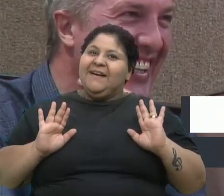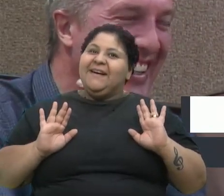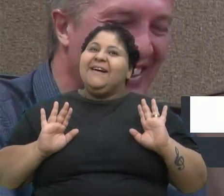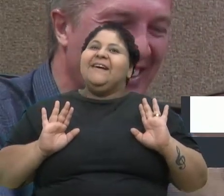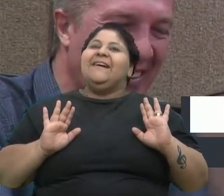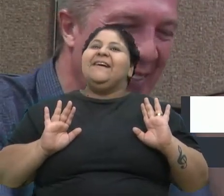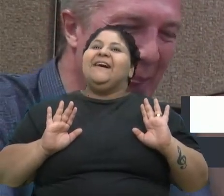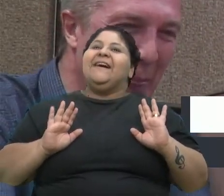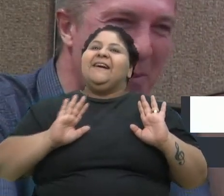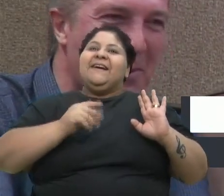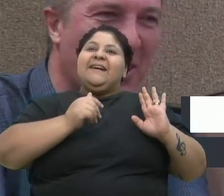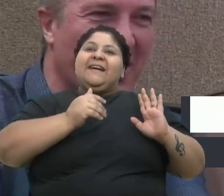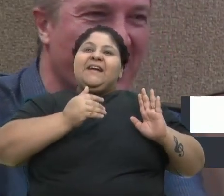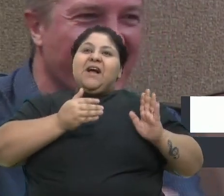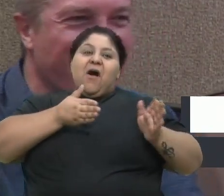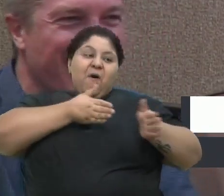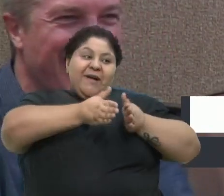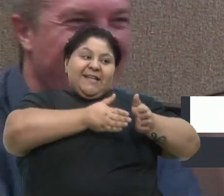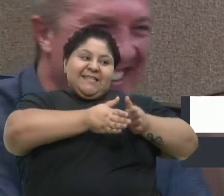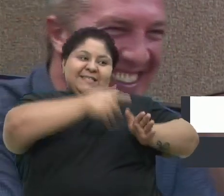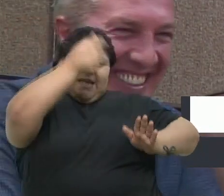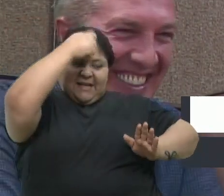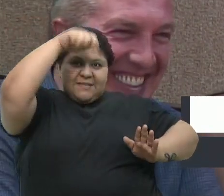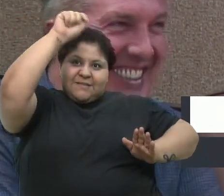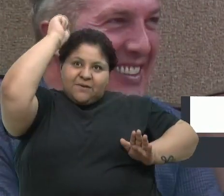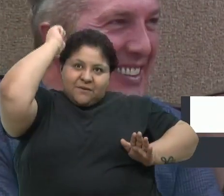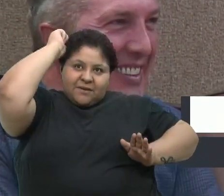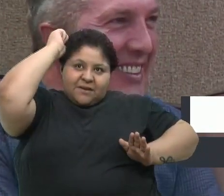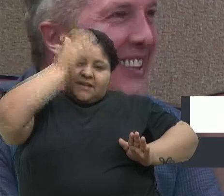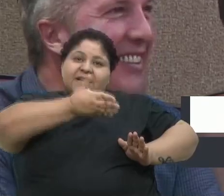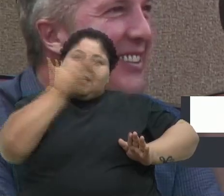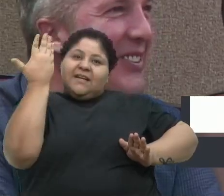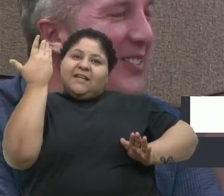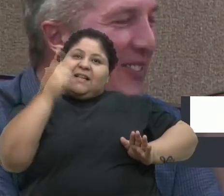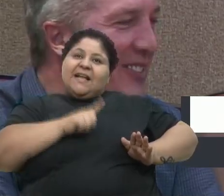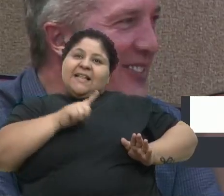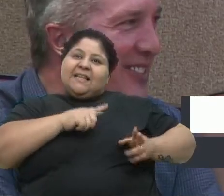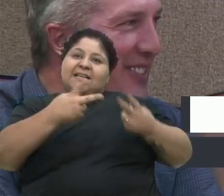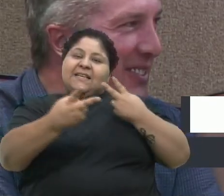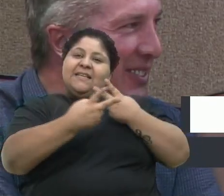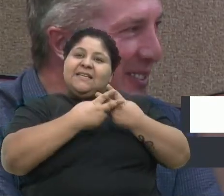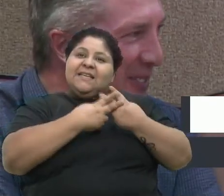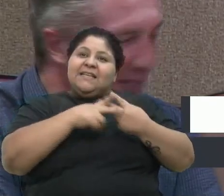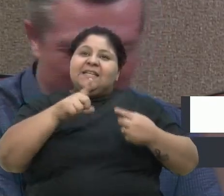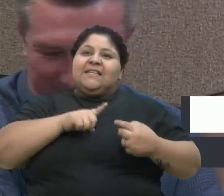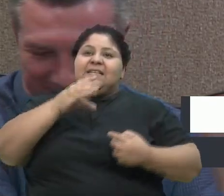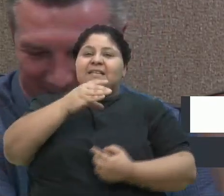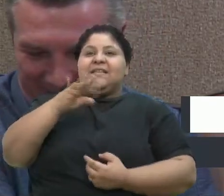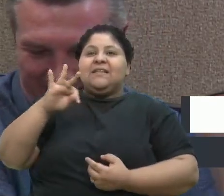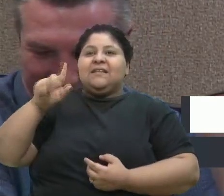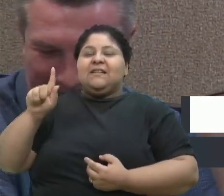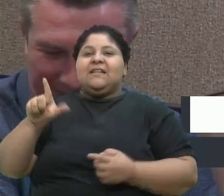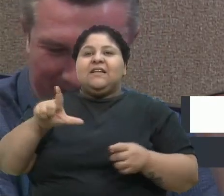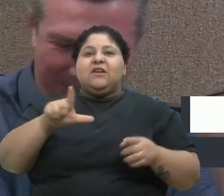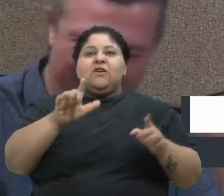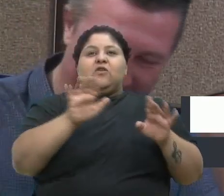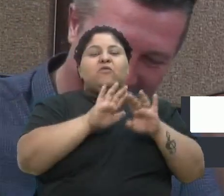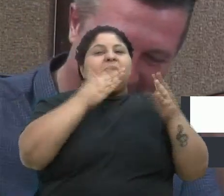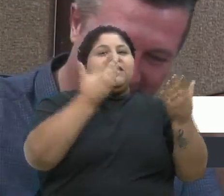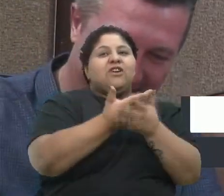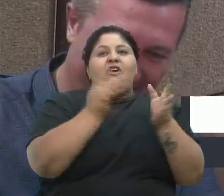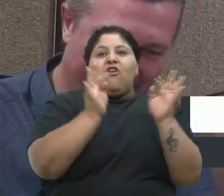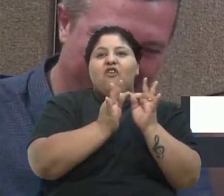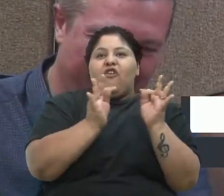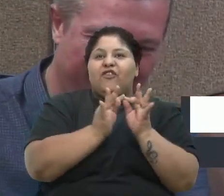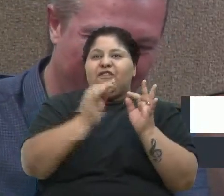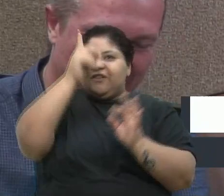O acesso à UX, lá onde tem um presídio, tem um CTG, tem uma escola técnica, tem um